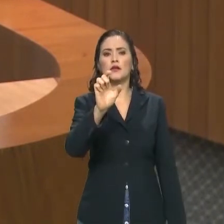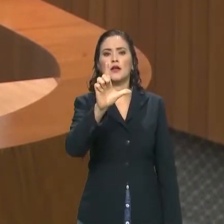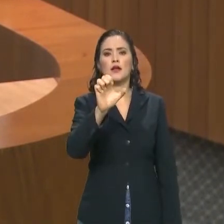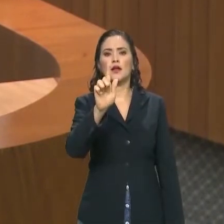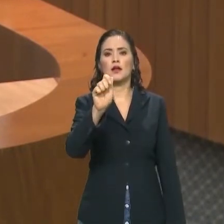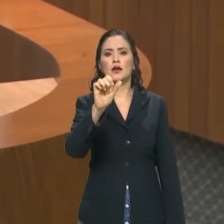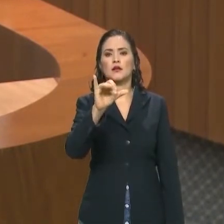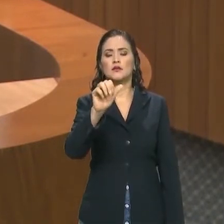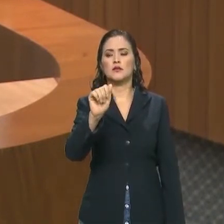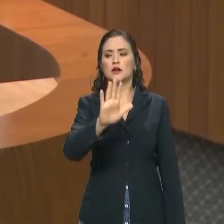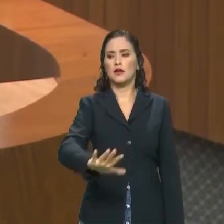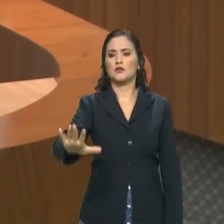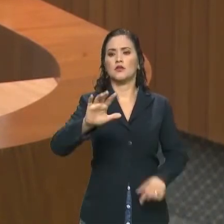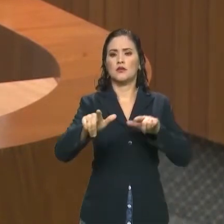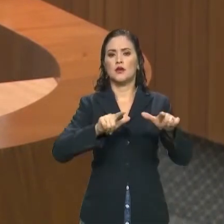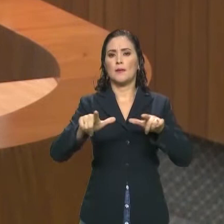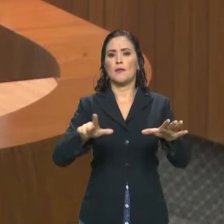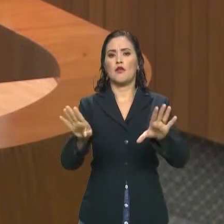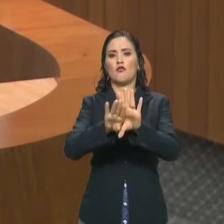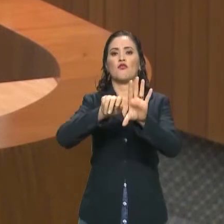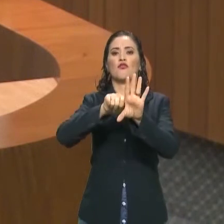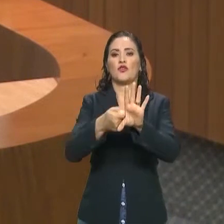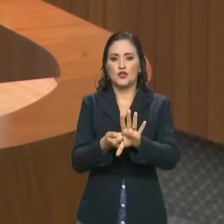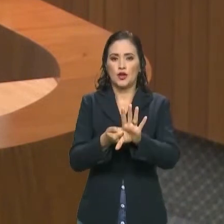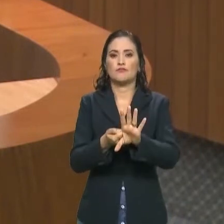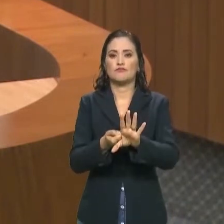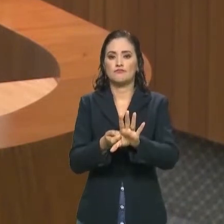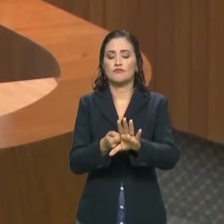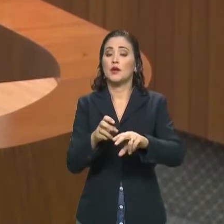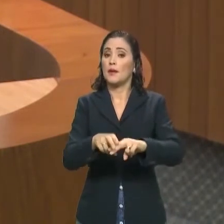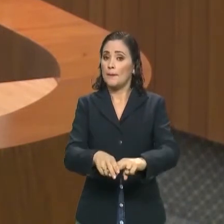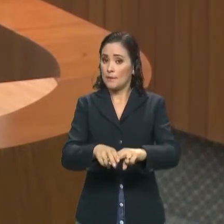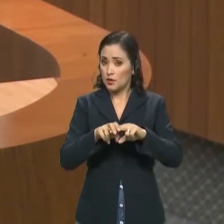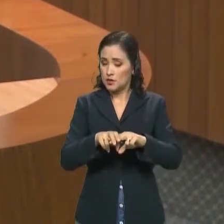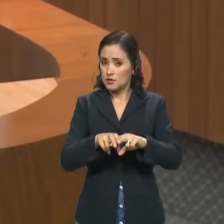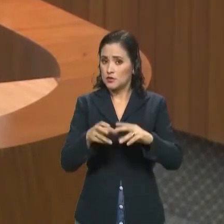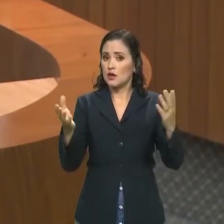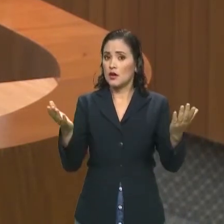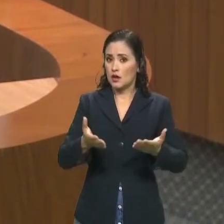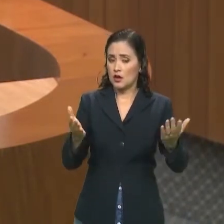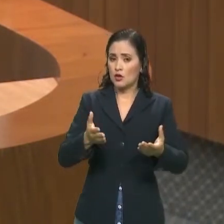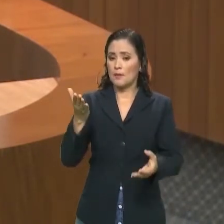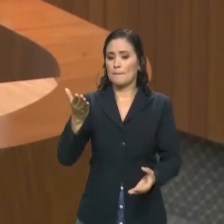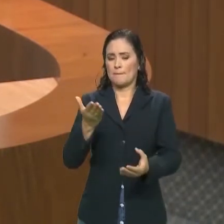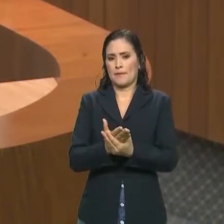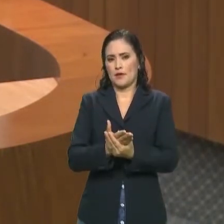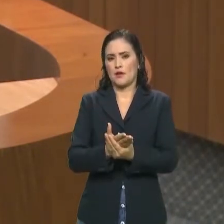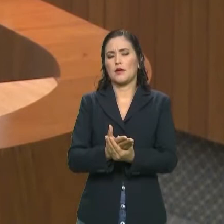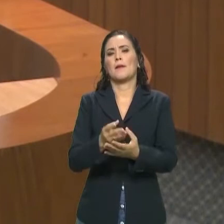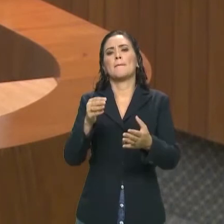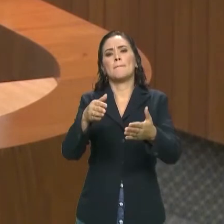do Trabalho nós estamos agora protocolando um que a Assembleia Legislativa faça uma audiência